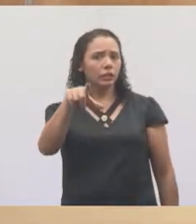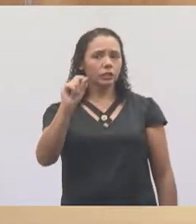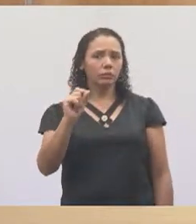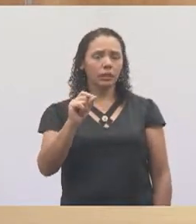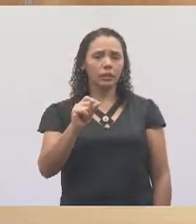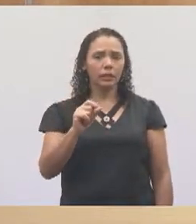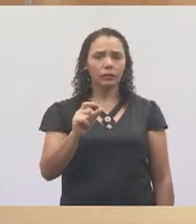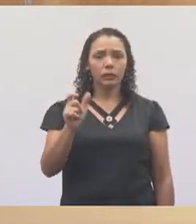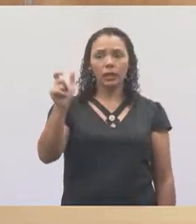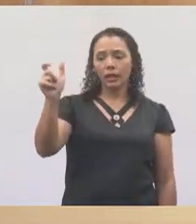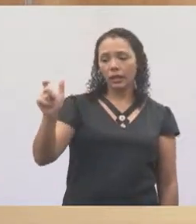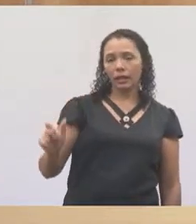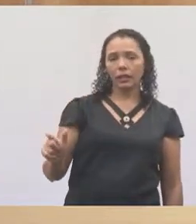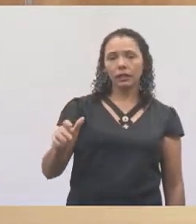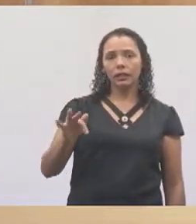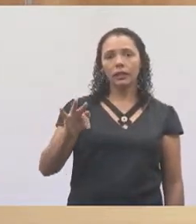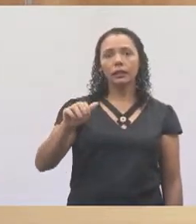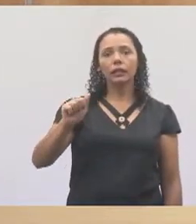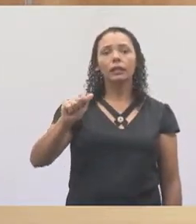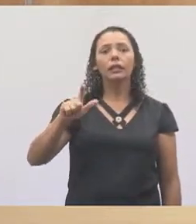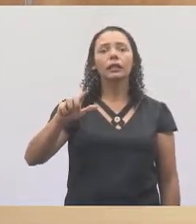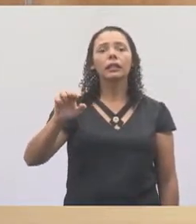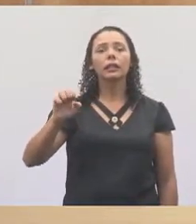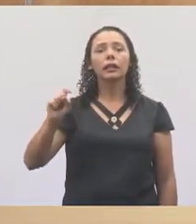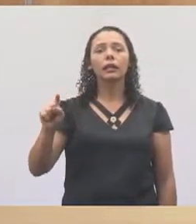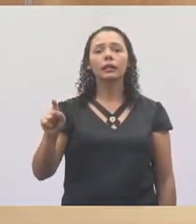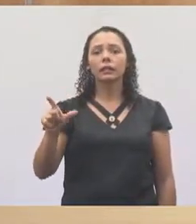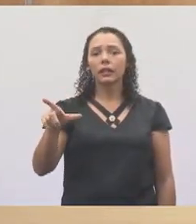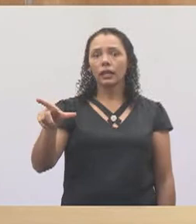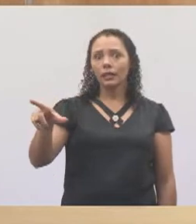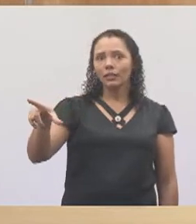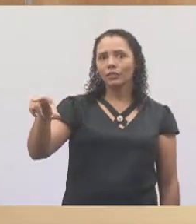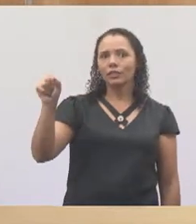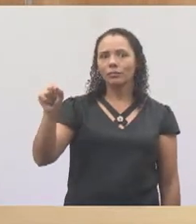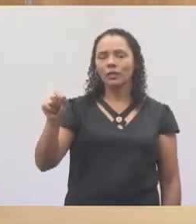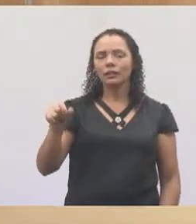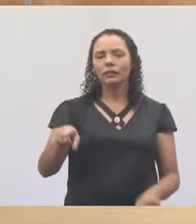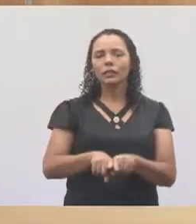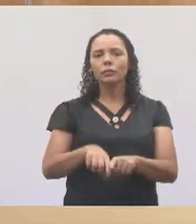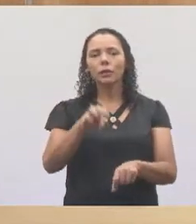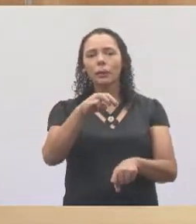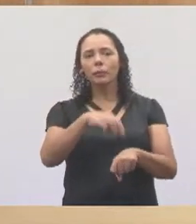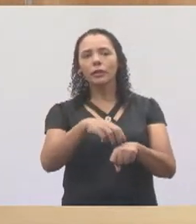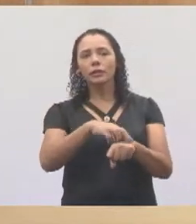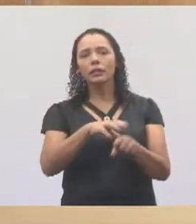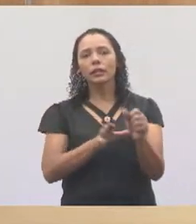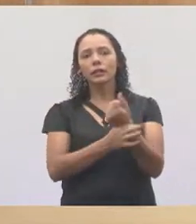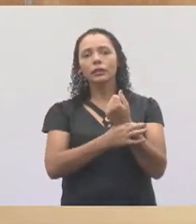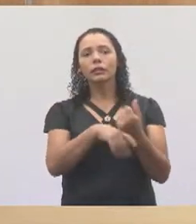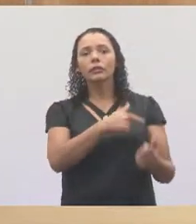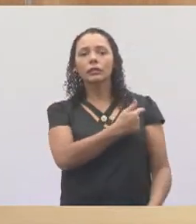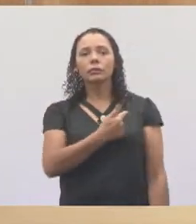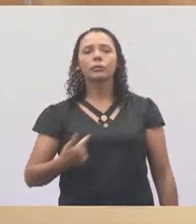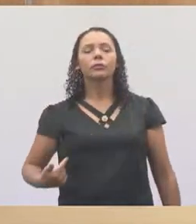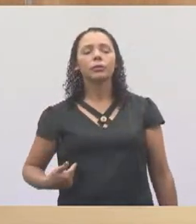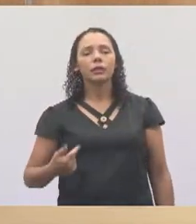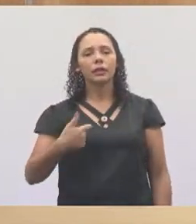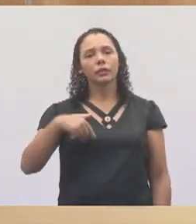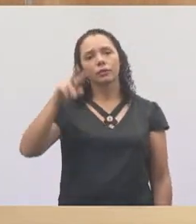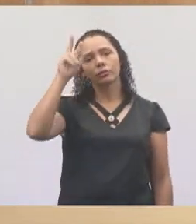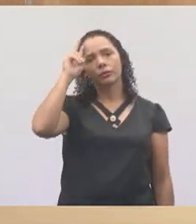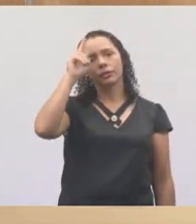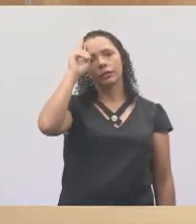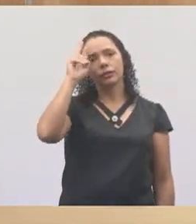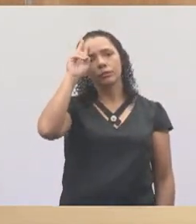e missionário na segurança pública, não é? Eu me lembro que alguns plantões policiais, eu